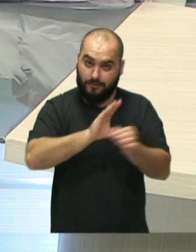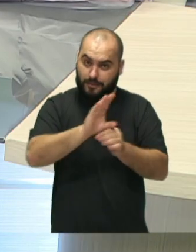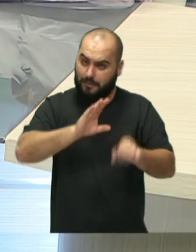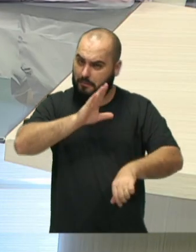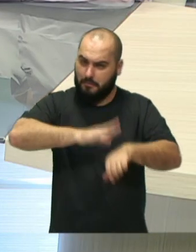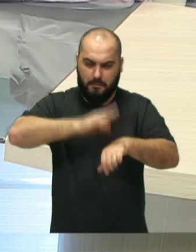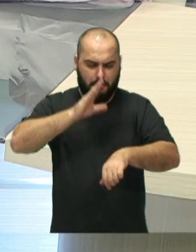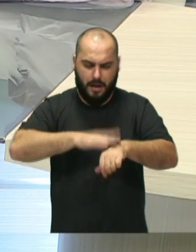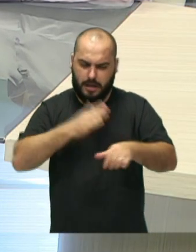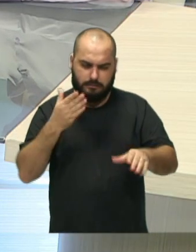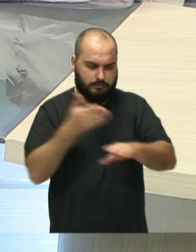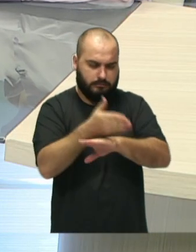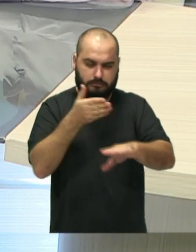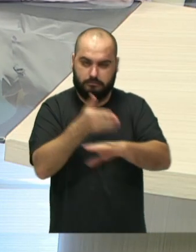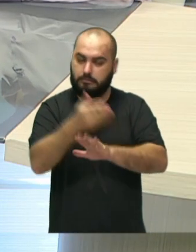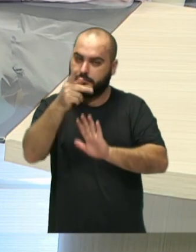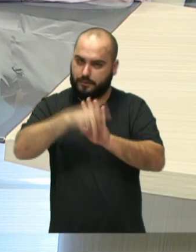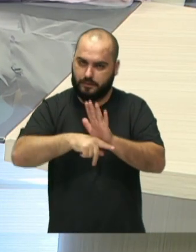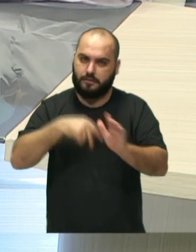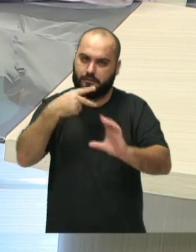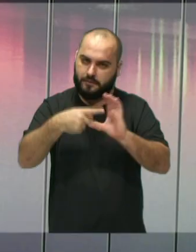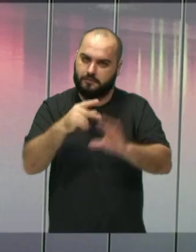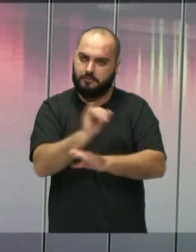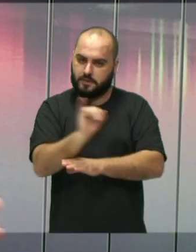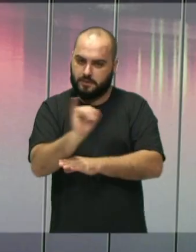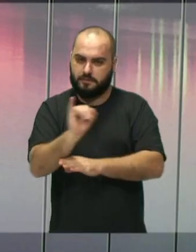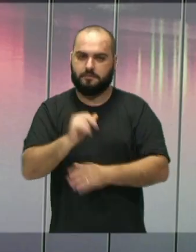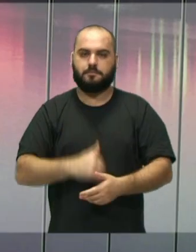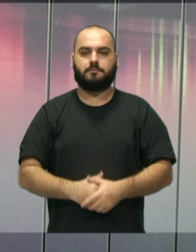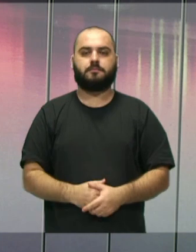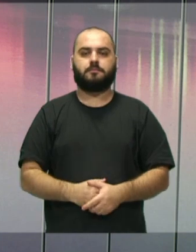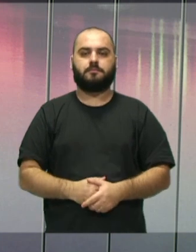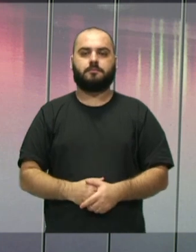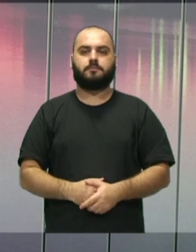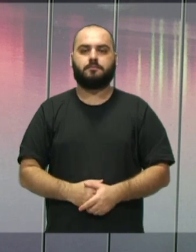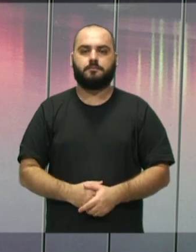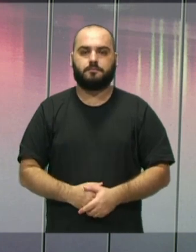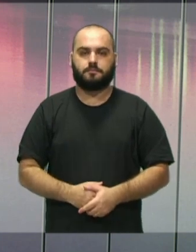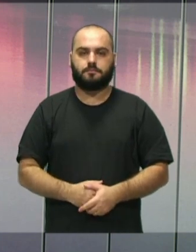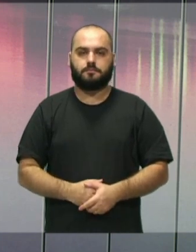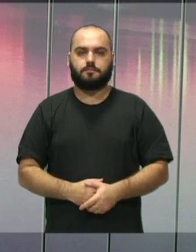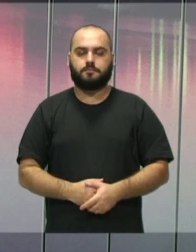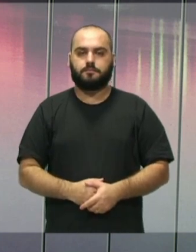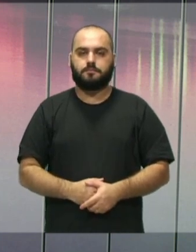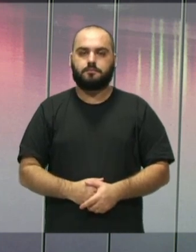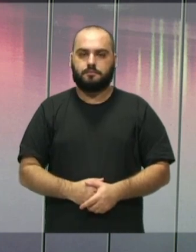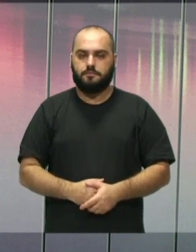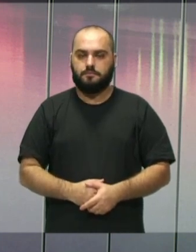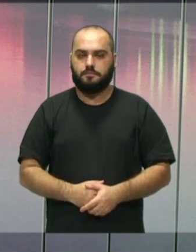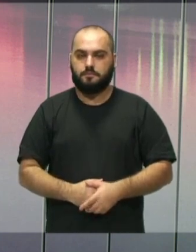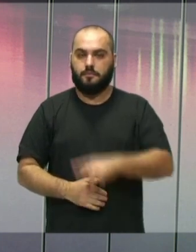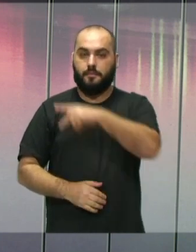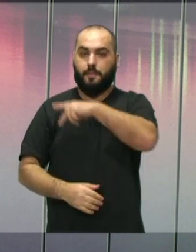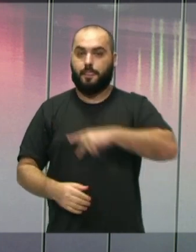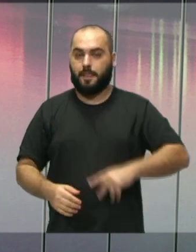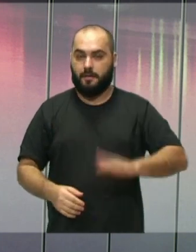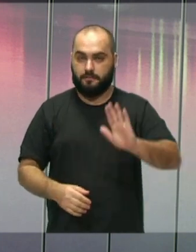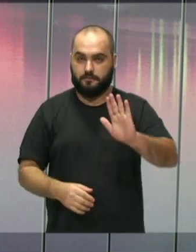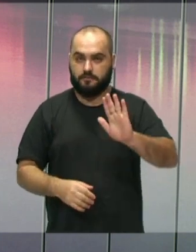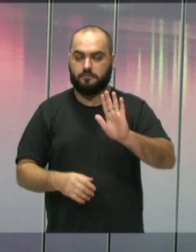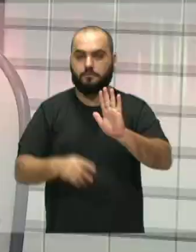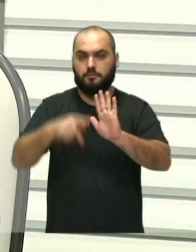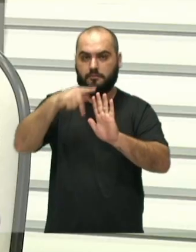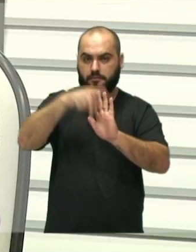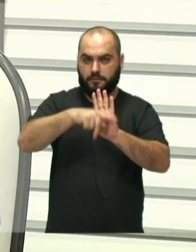mais são acionados na Câmara de Vereadores a quinta-feira a presidente é os três vereadores de cada comissão nesse momento do trâmite do